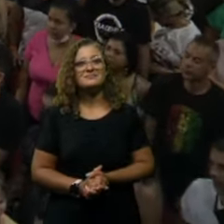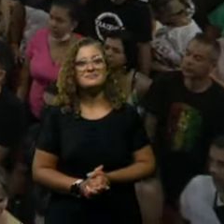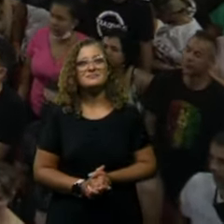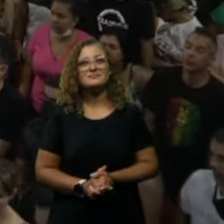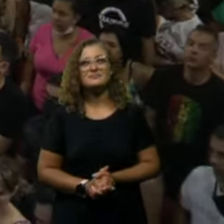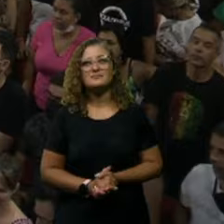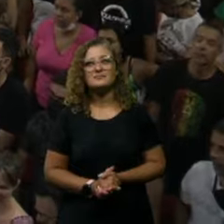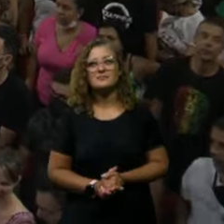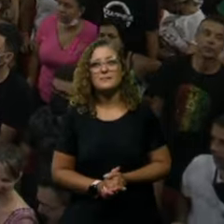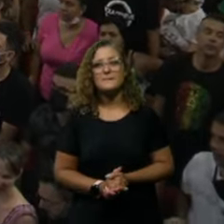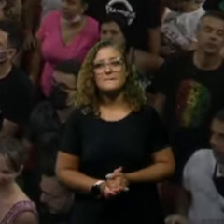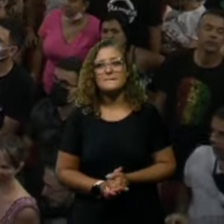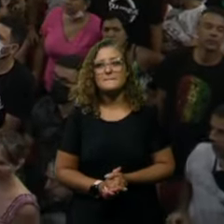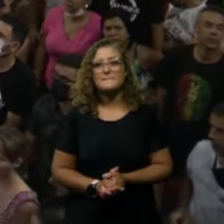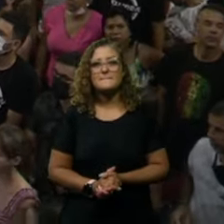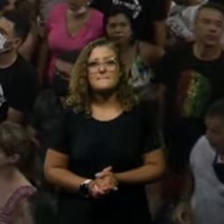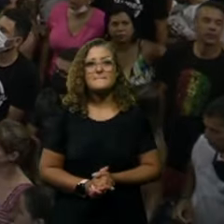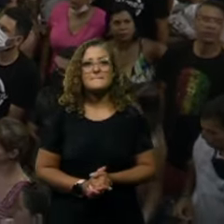em